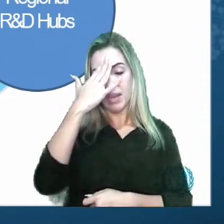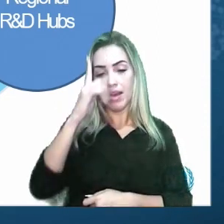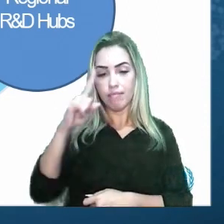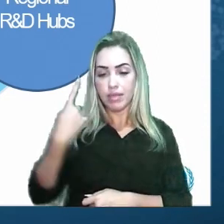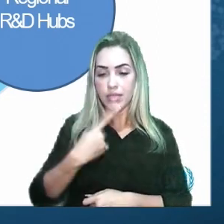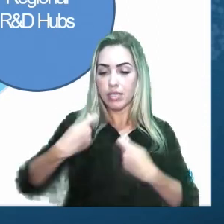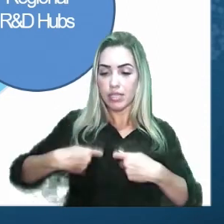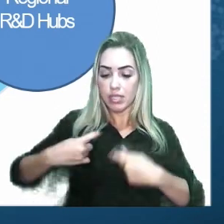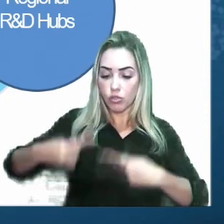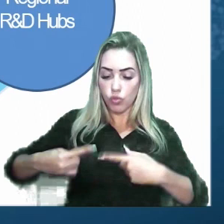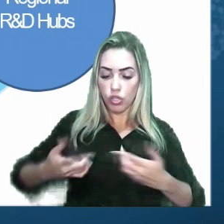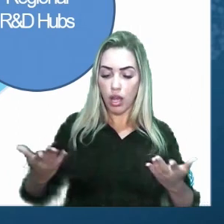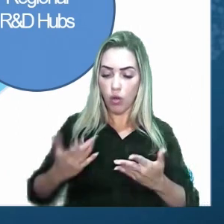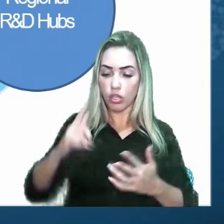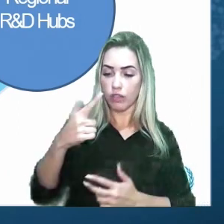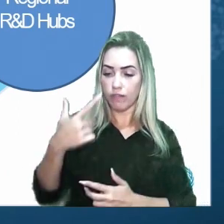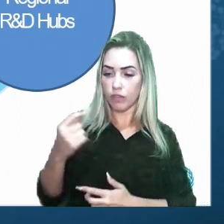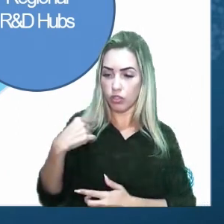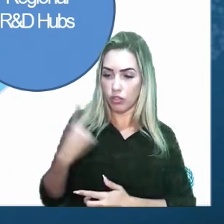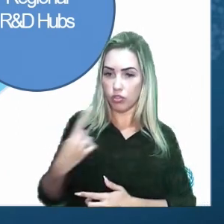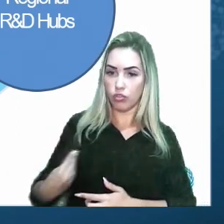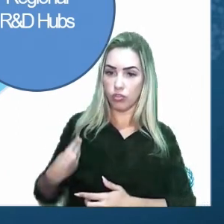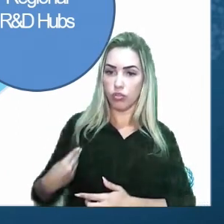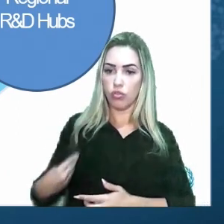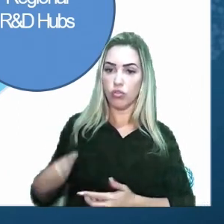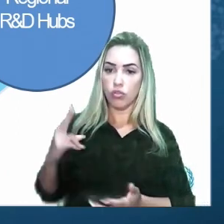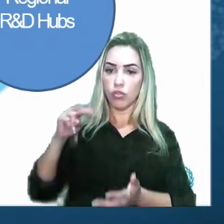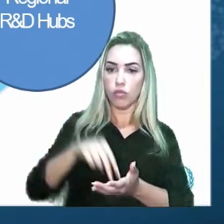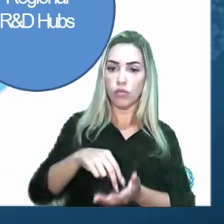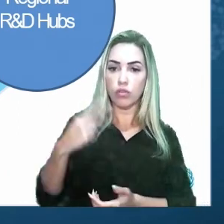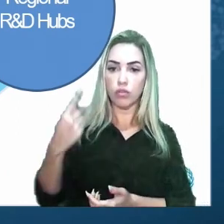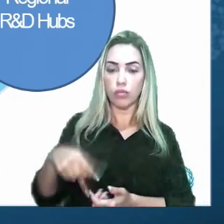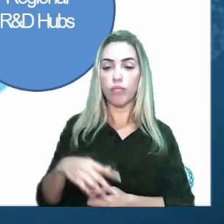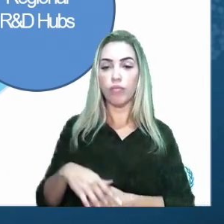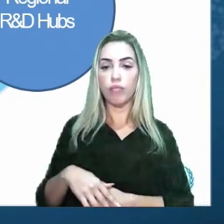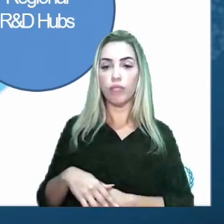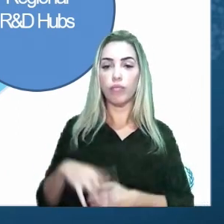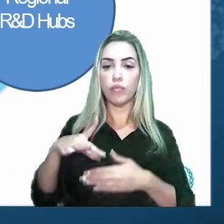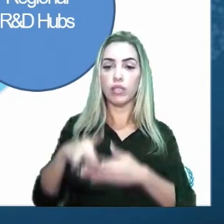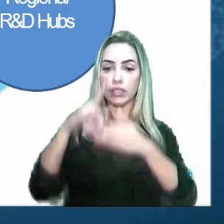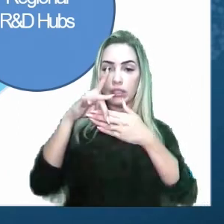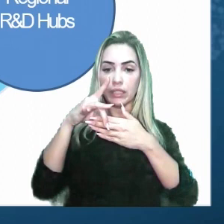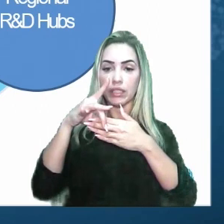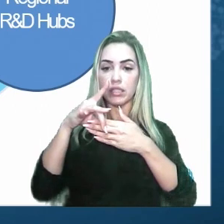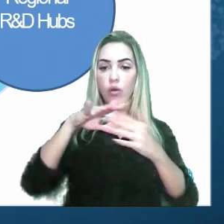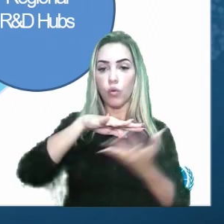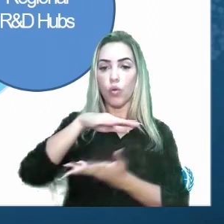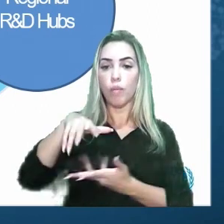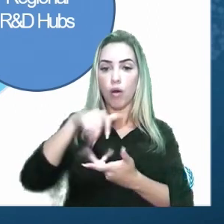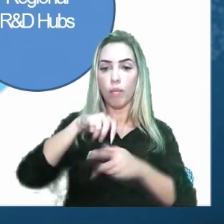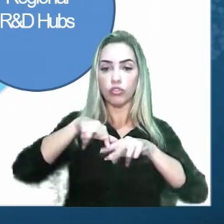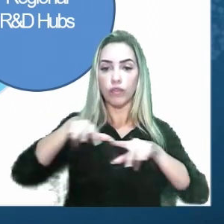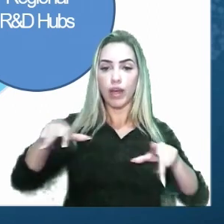discutir agora no G20, que nós vamos estar nesse summit, uma liderança global para os diferentes